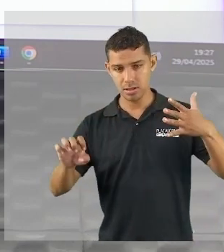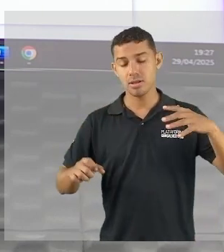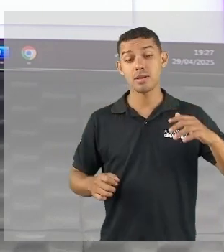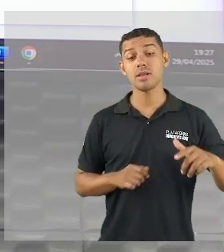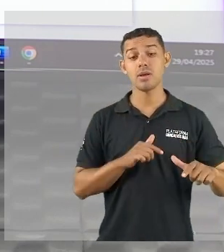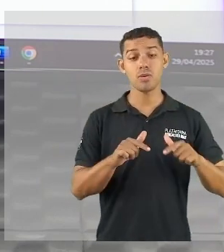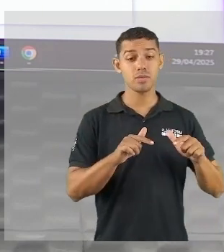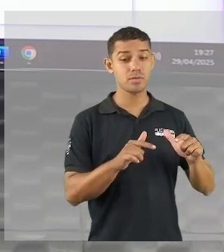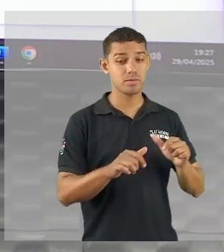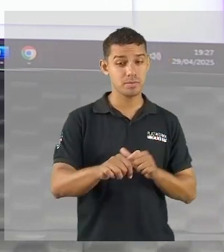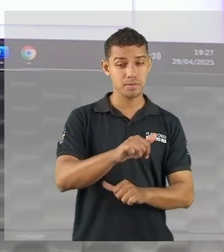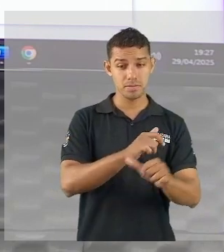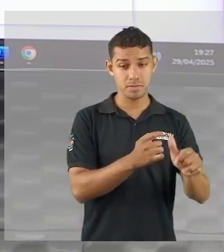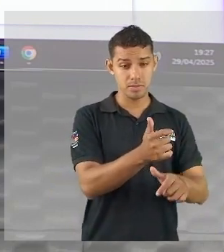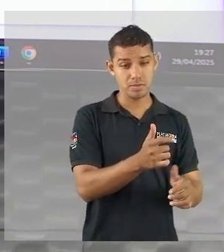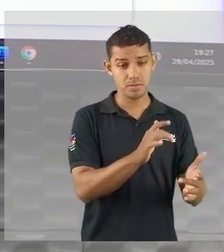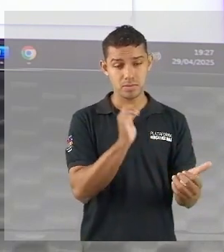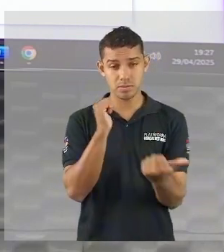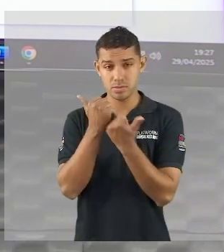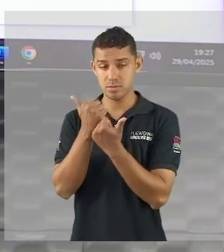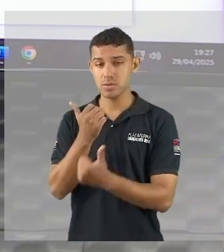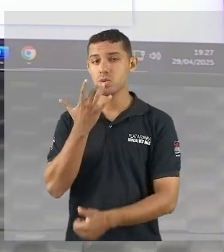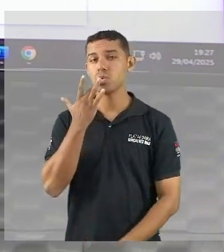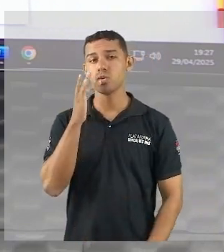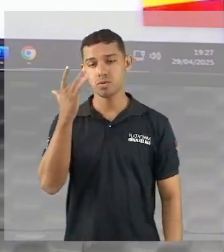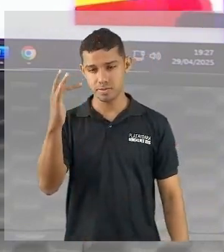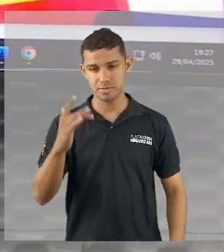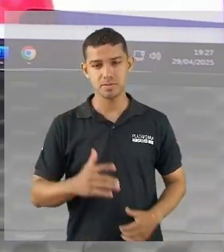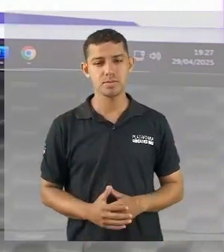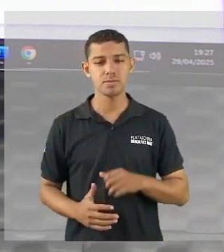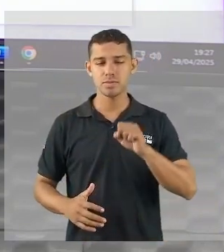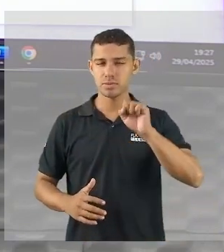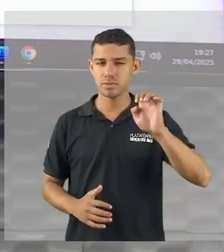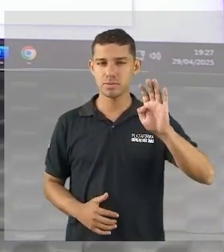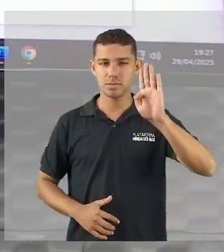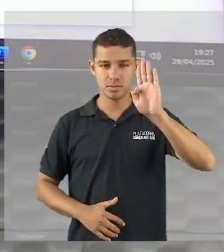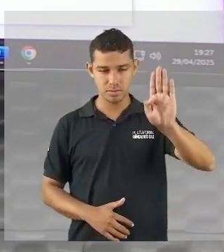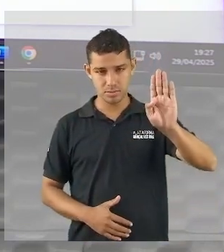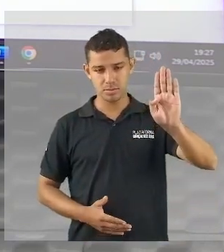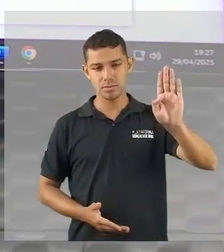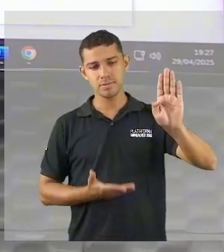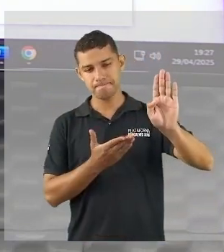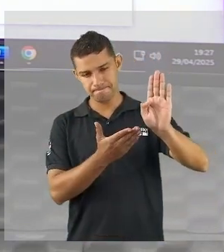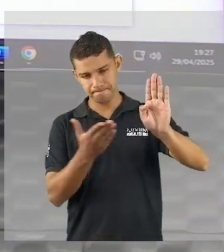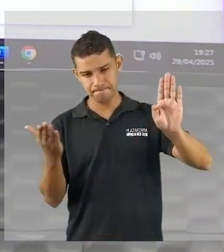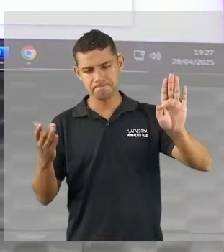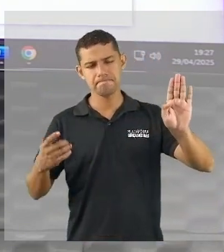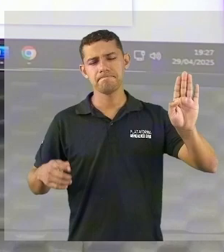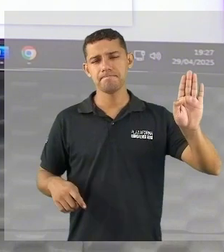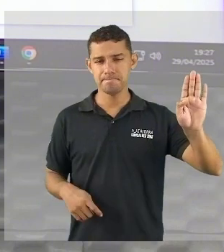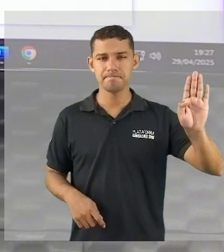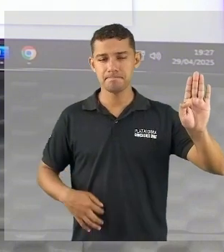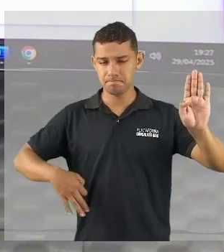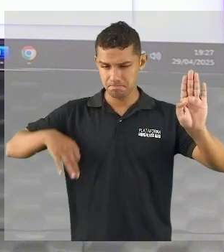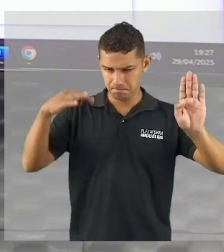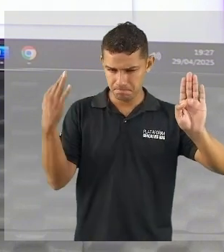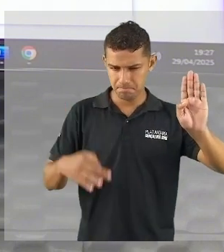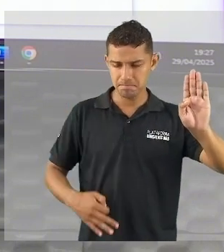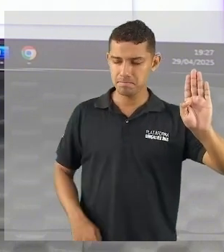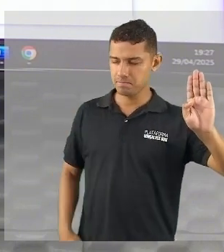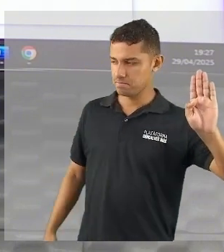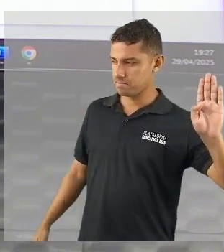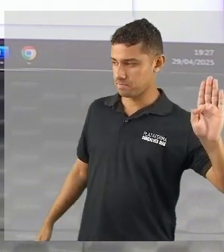em substituição ao ouro. Então, se você marcou a letra B, você está